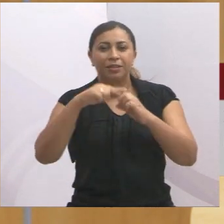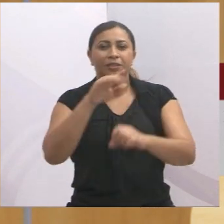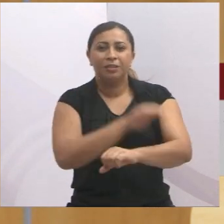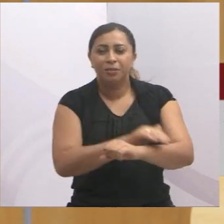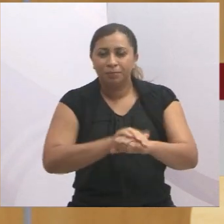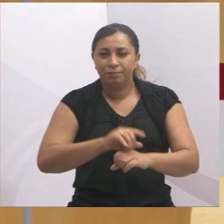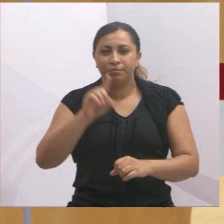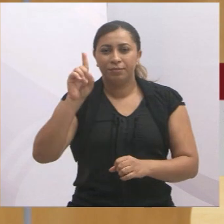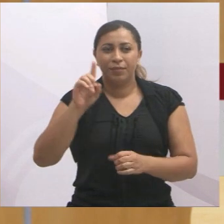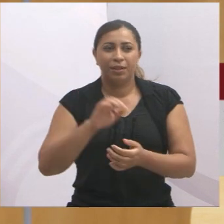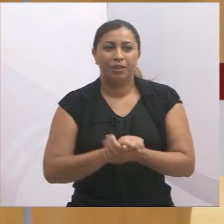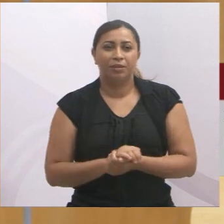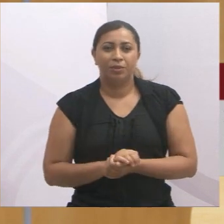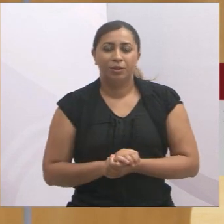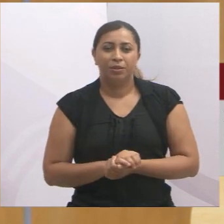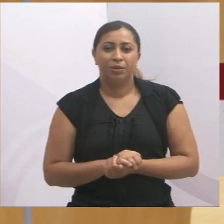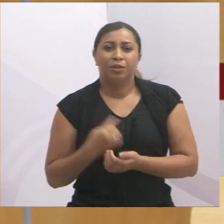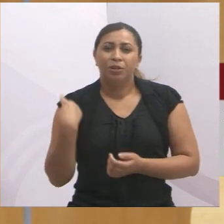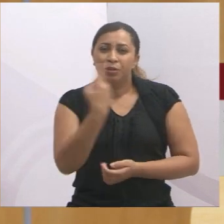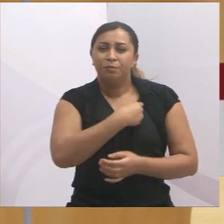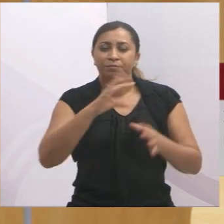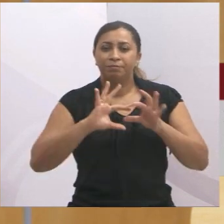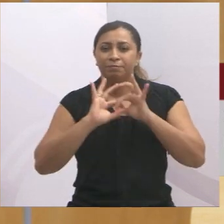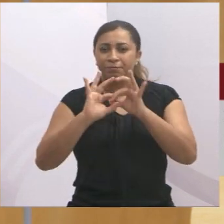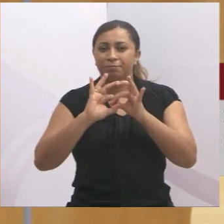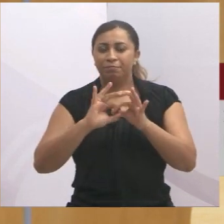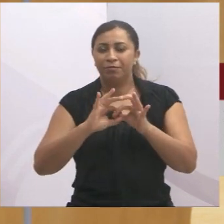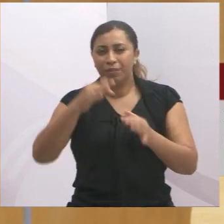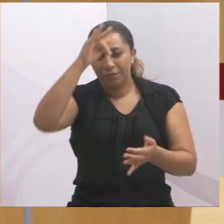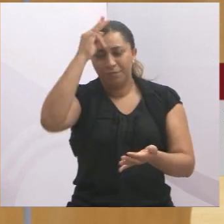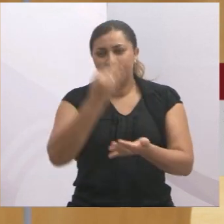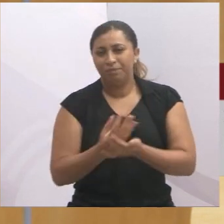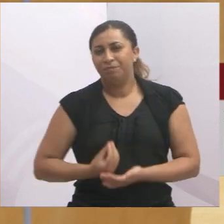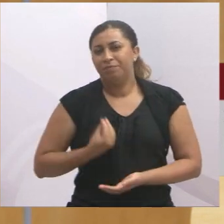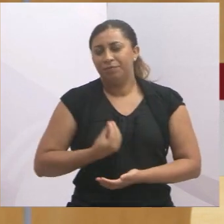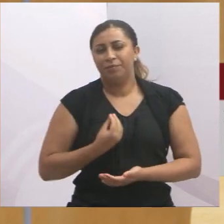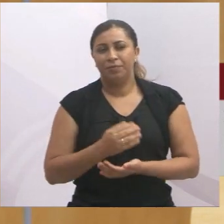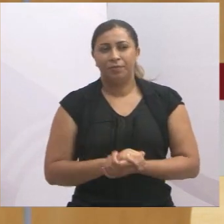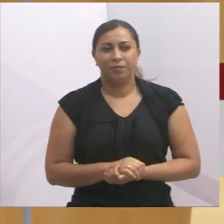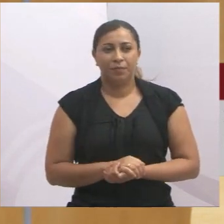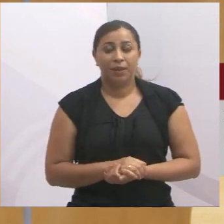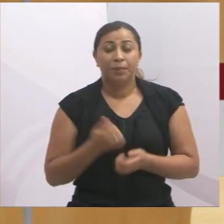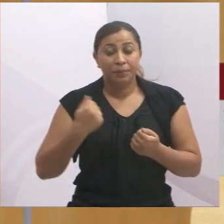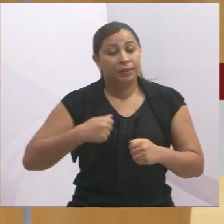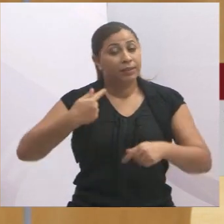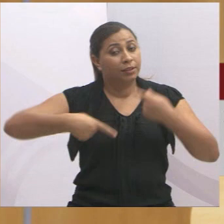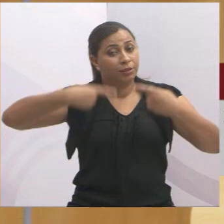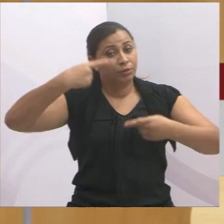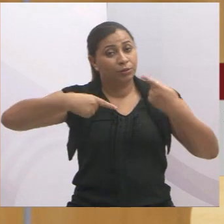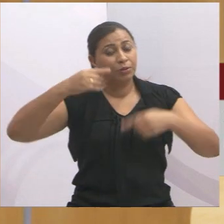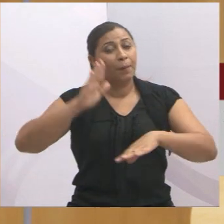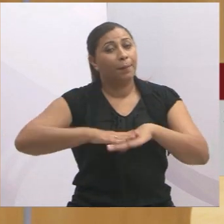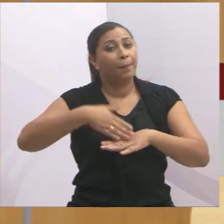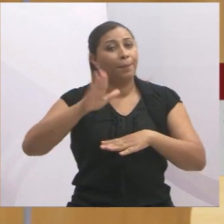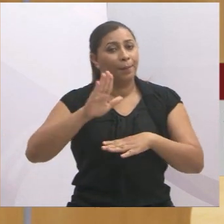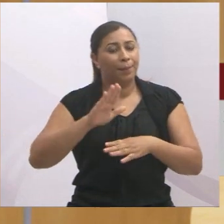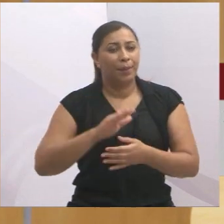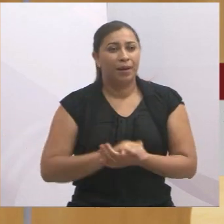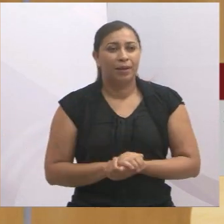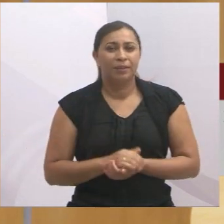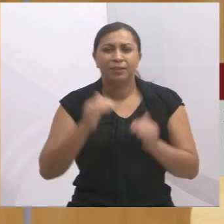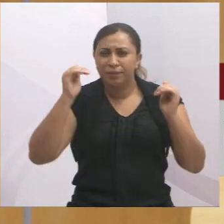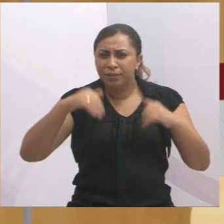gente realmente comungar a fé e vida. Está faltando a gente discutir muito, dentro